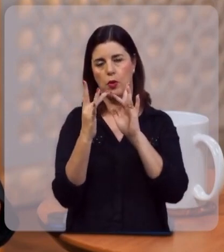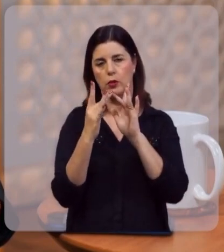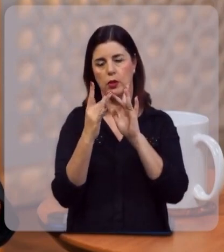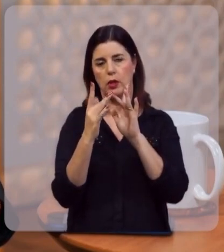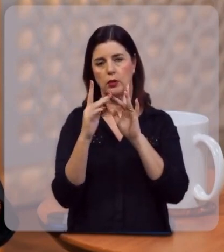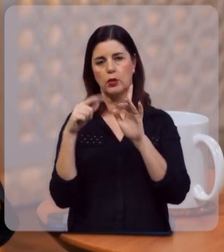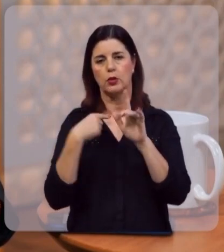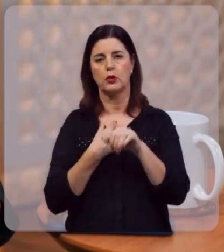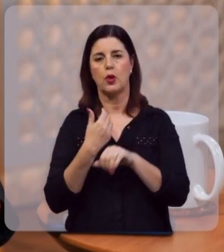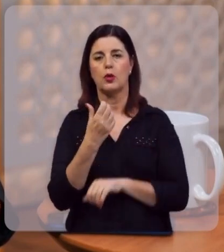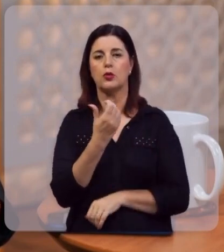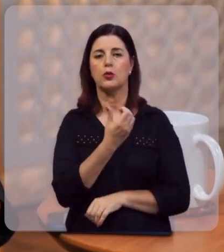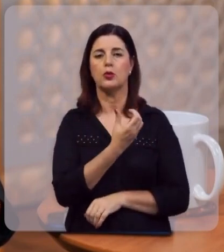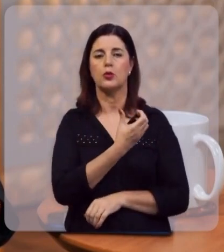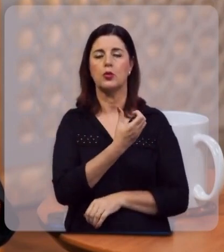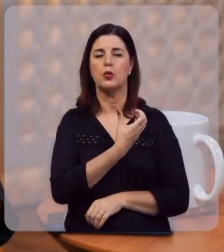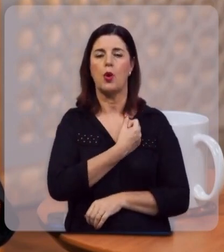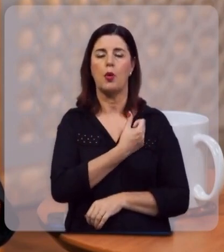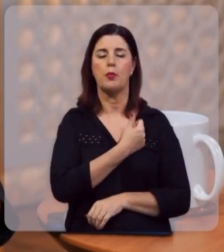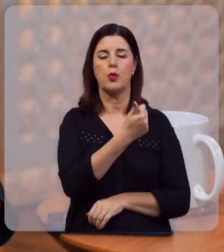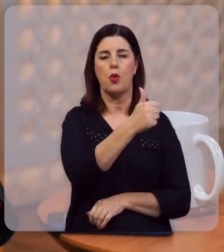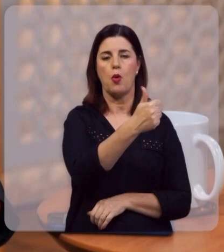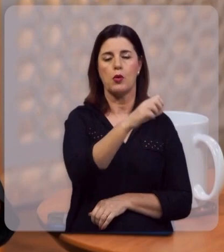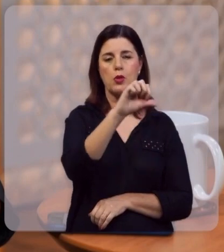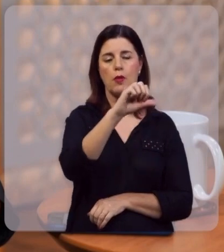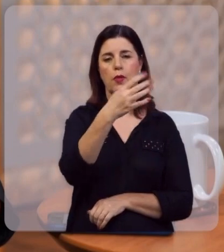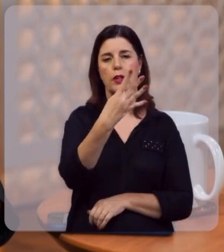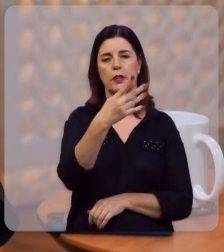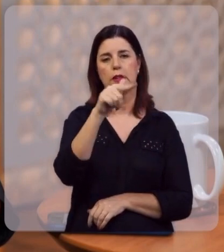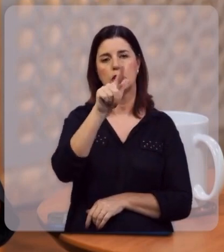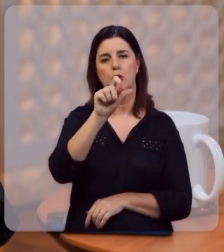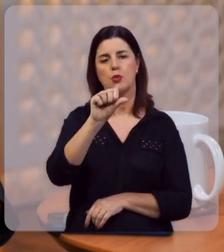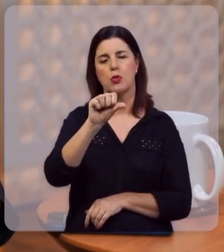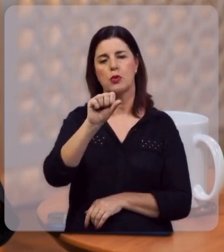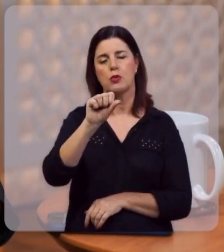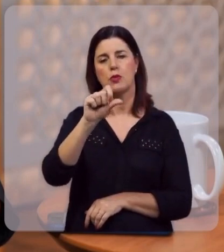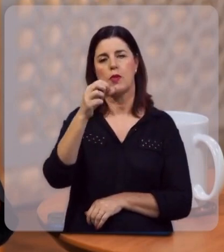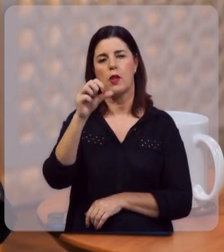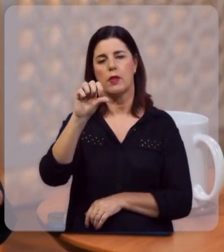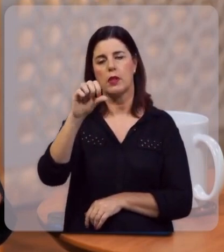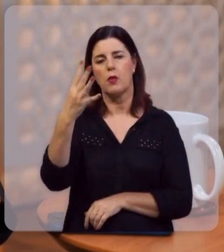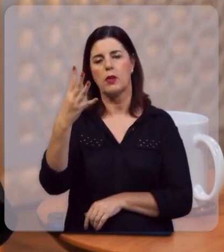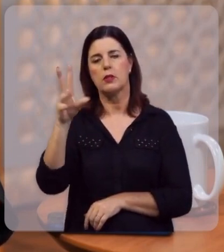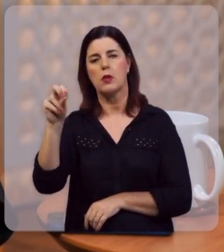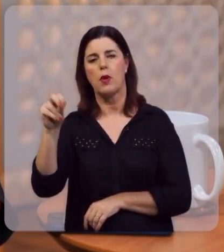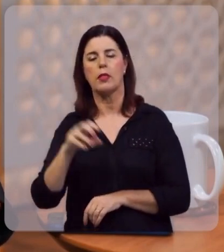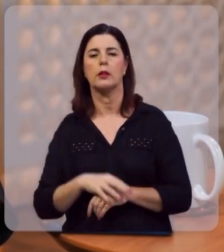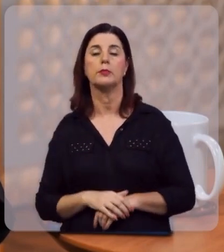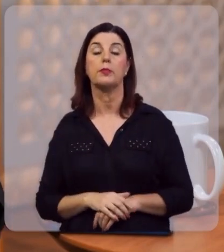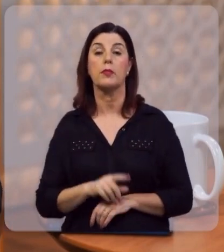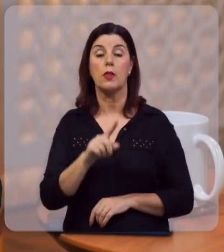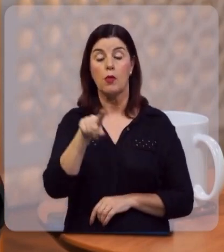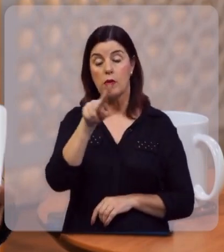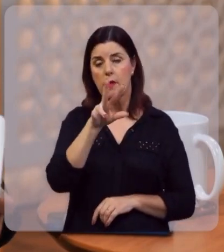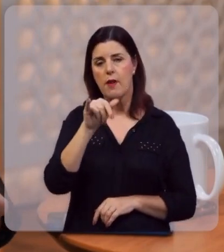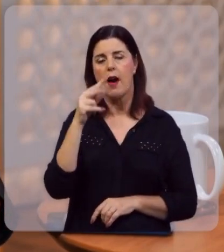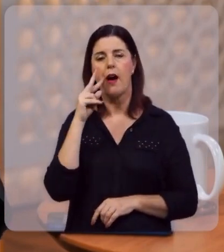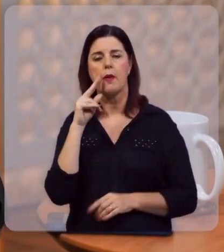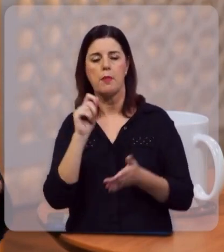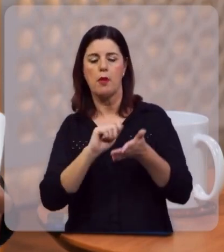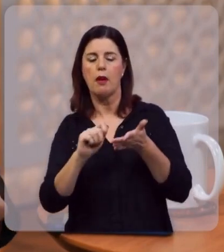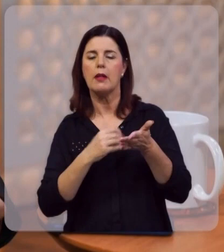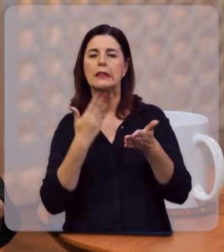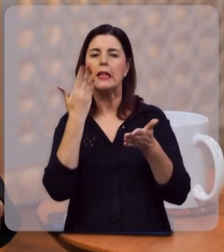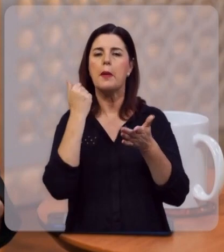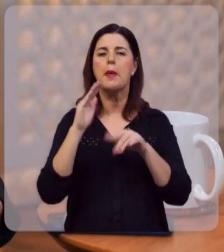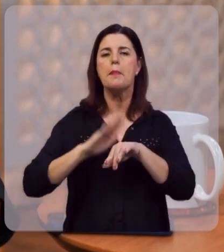o nosso telefone, o código de área é o 11 947 18 94 50. Você vai dizer que quer